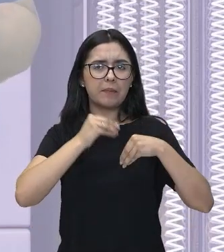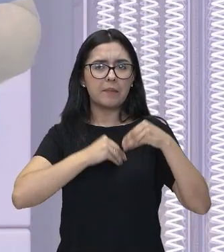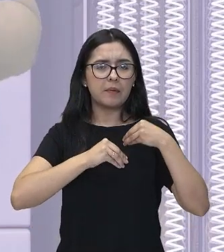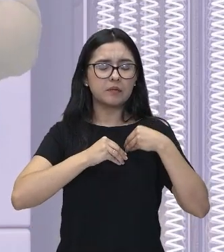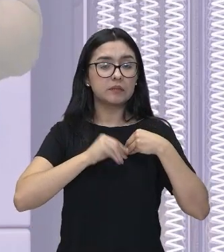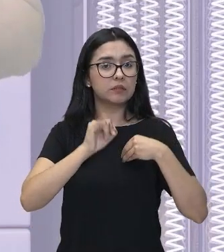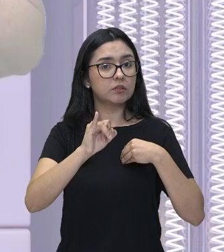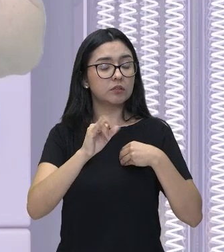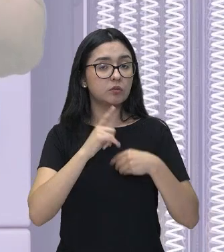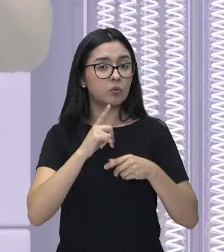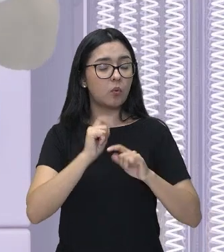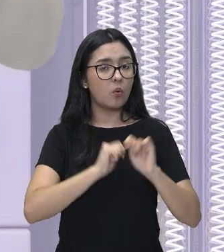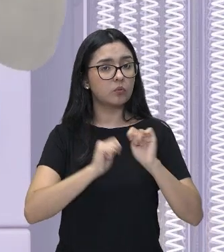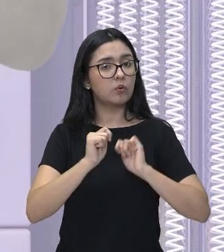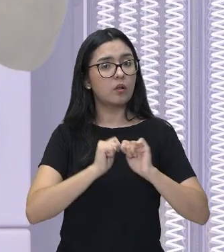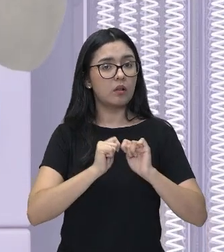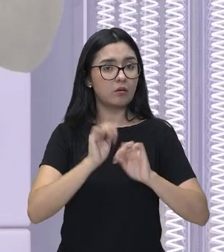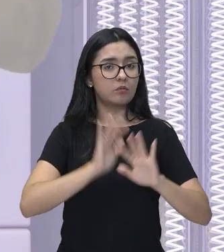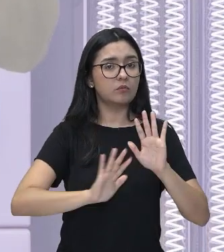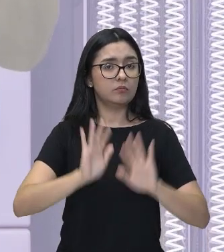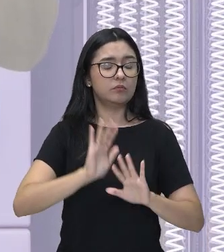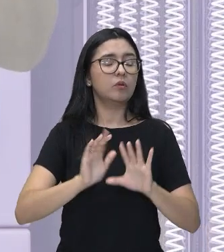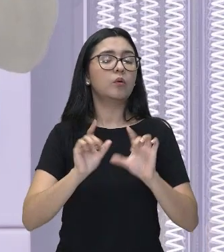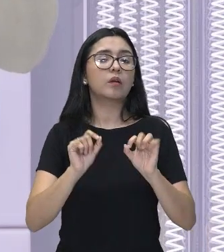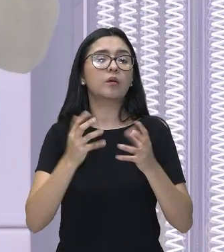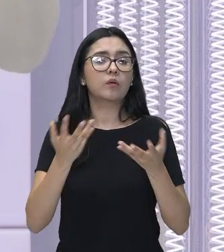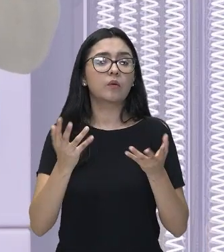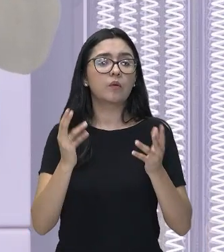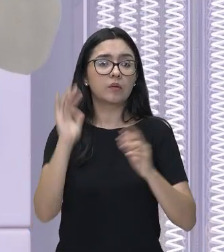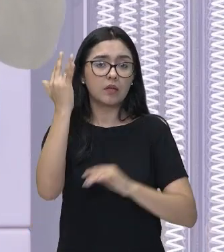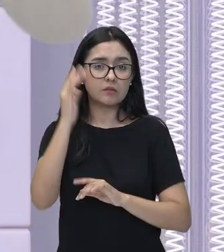não cuidarmos delas, então ela acaba